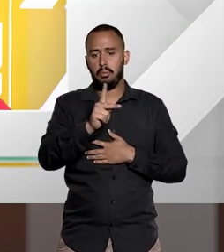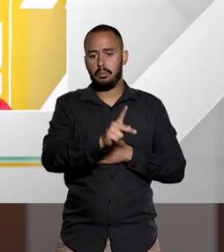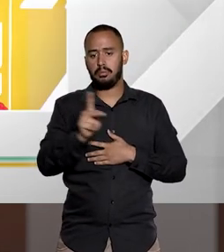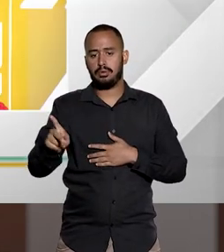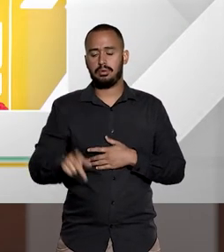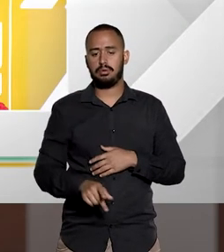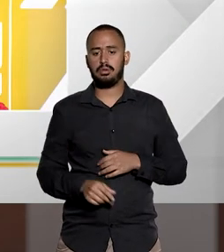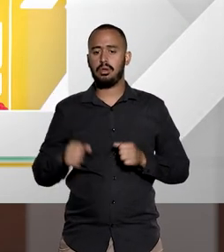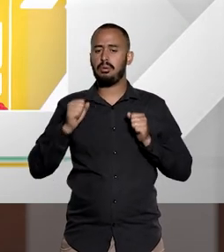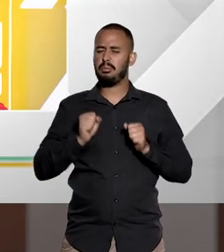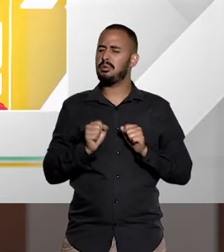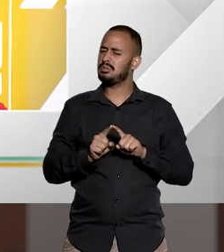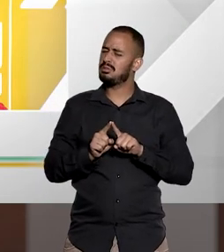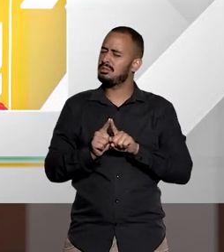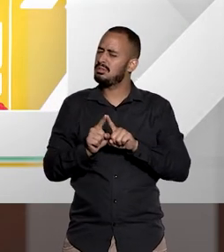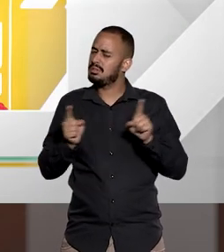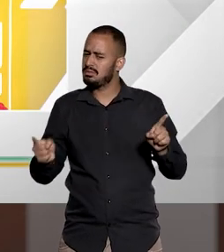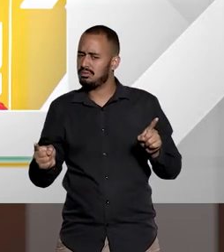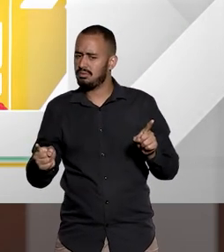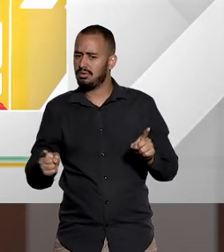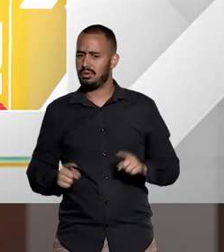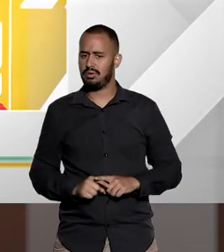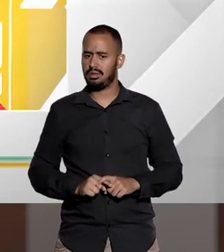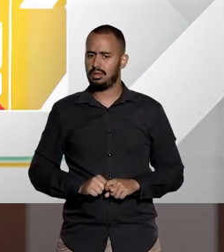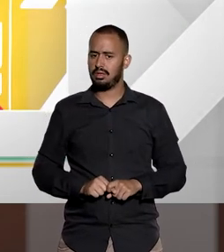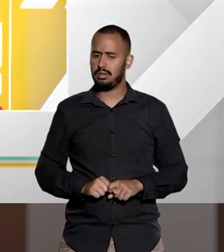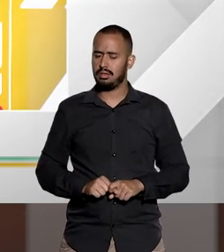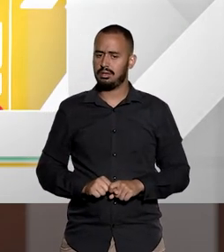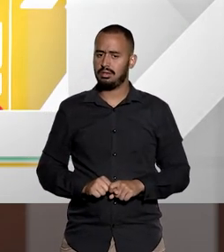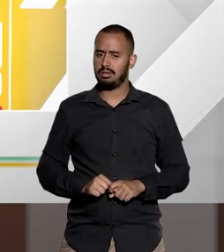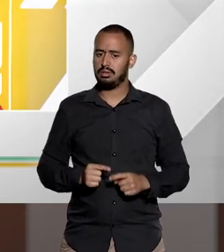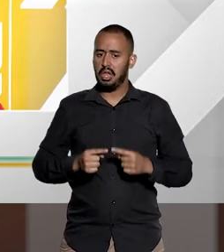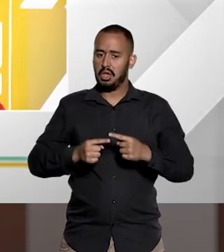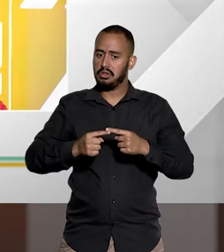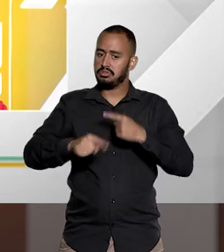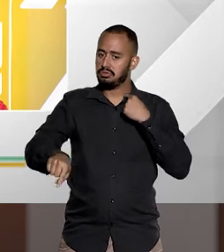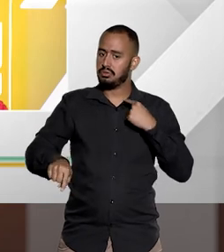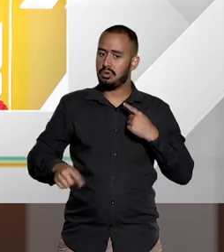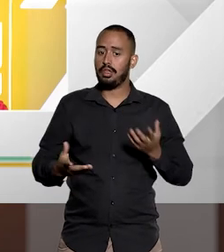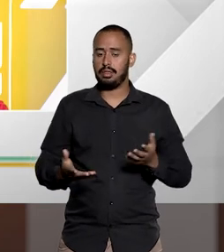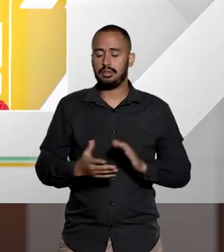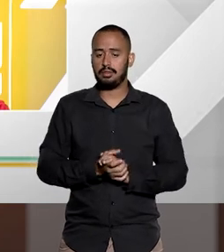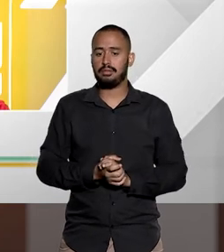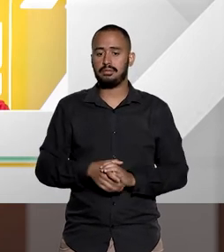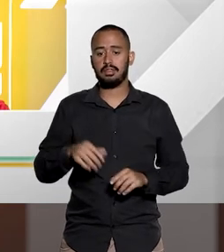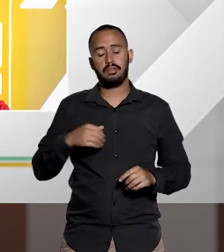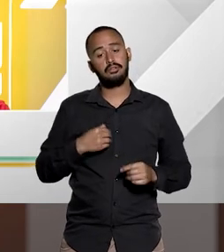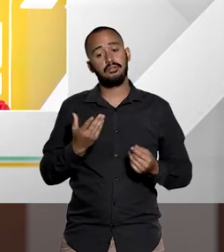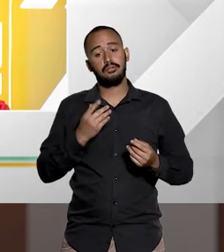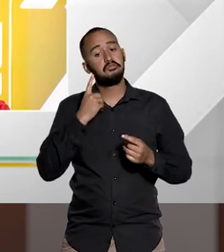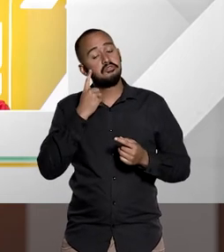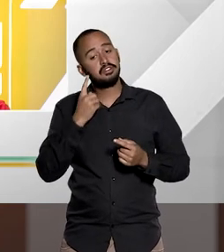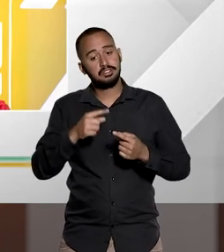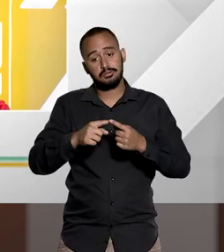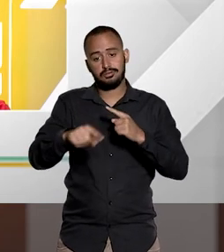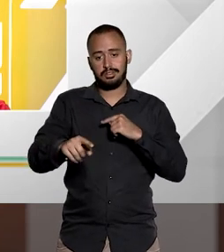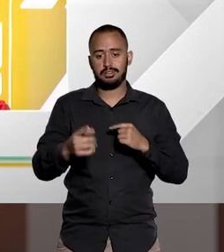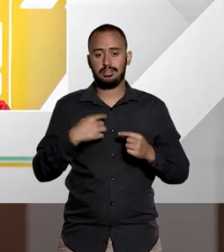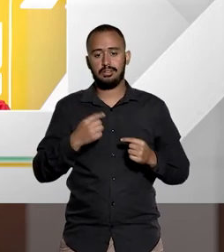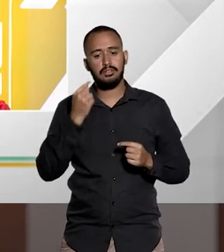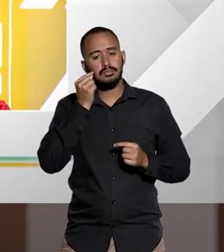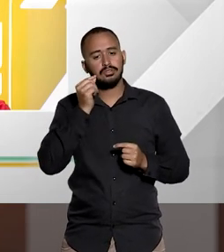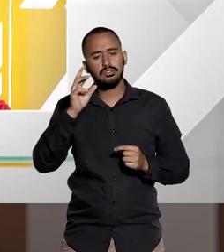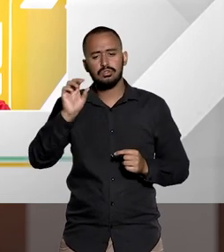Posso discordar um pouquinho? Claro, Eu não sei se claro. eu vou propriamente discordar, mas eu queria fazer